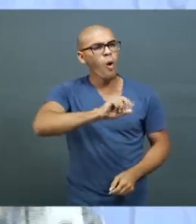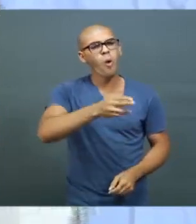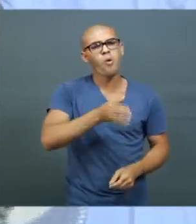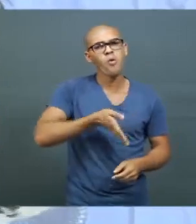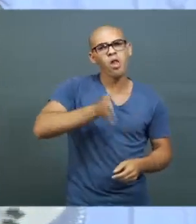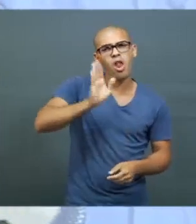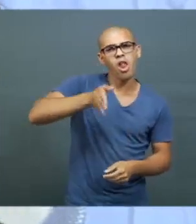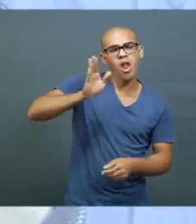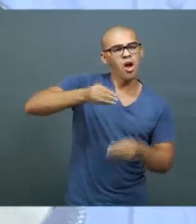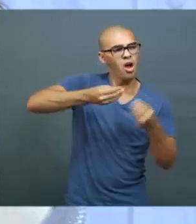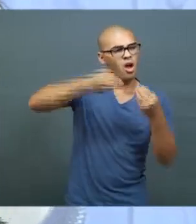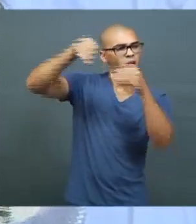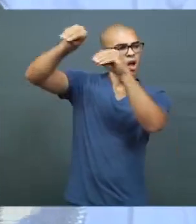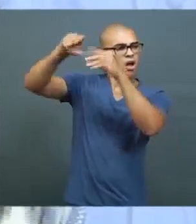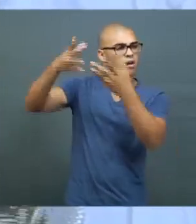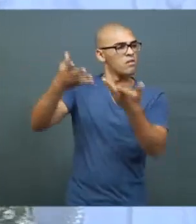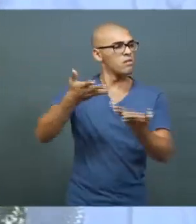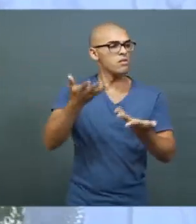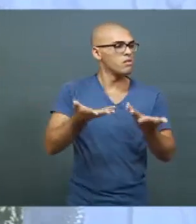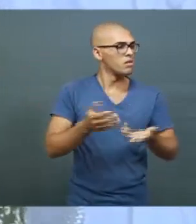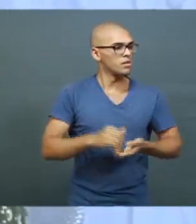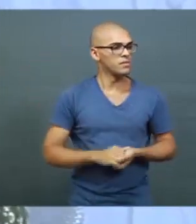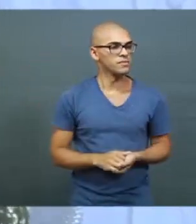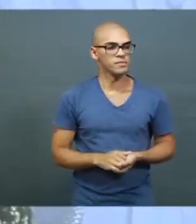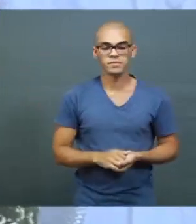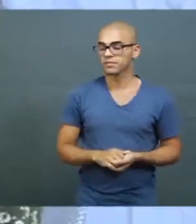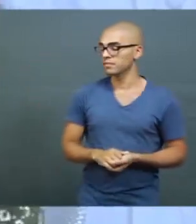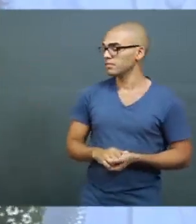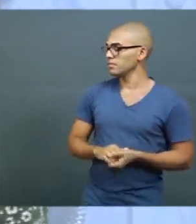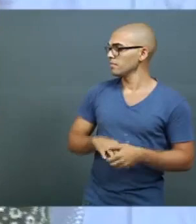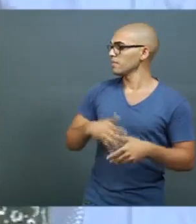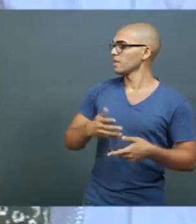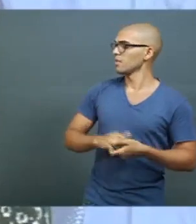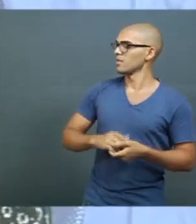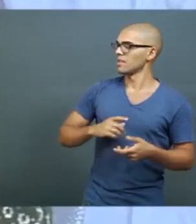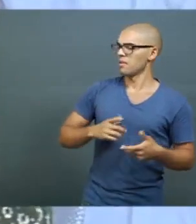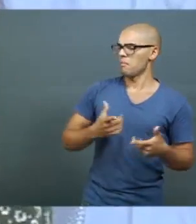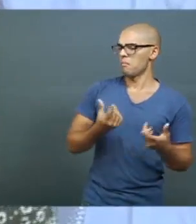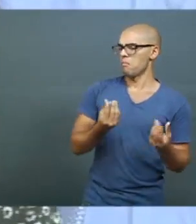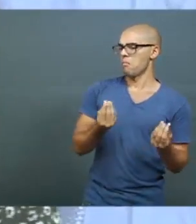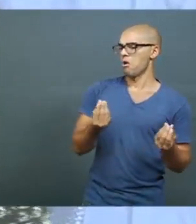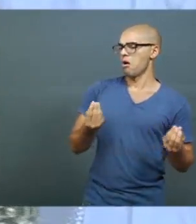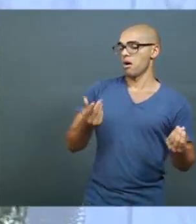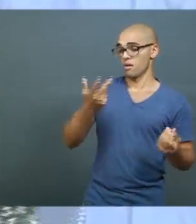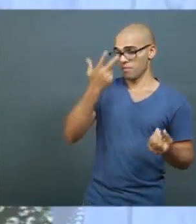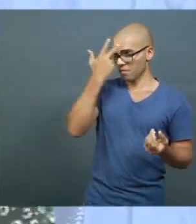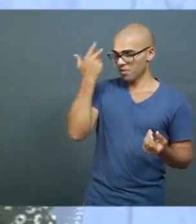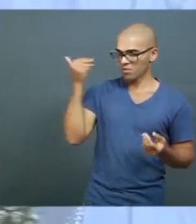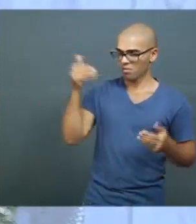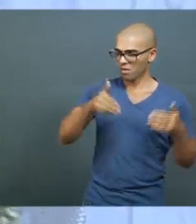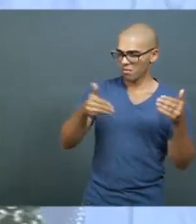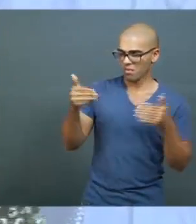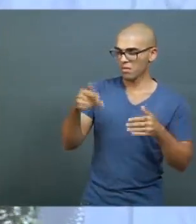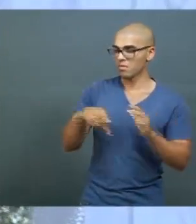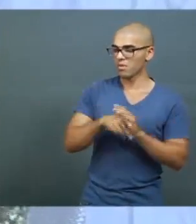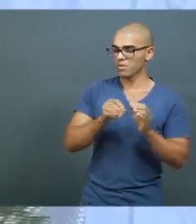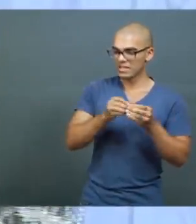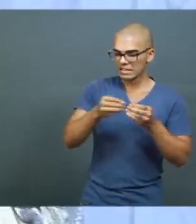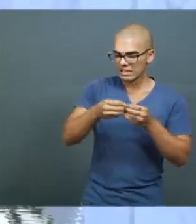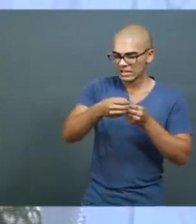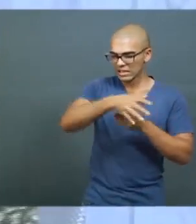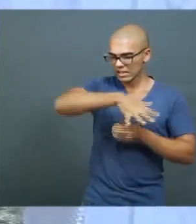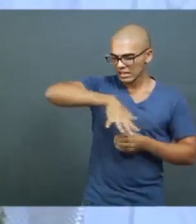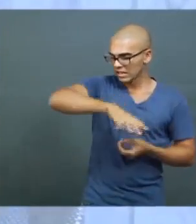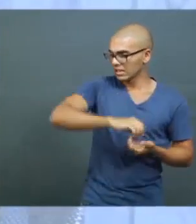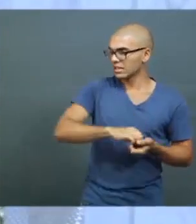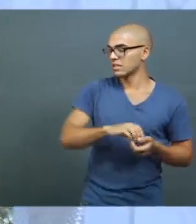próximas, para se formar, e que a maioria deles retorna, porque eles continuam nesse fluxo de ida e vinda, né, para